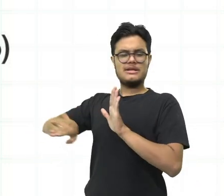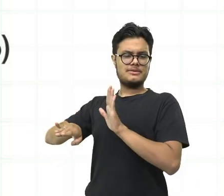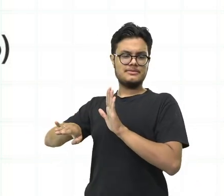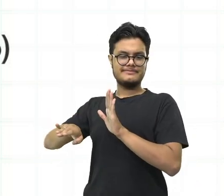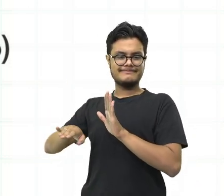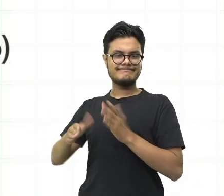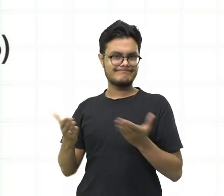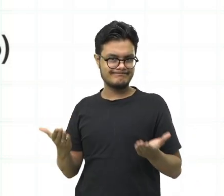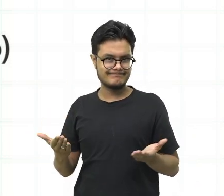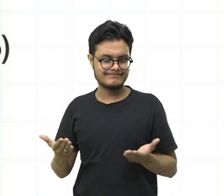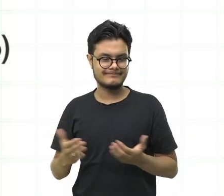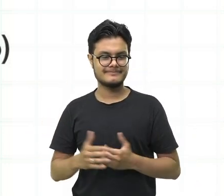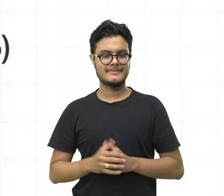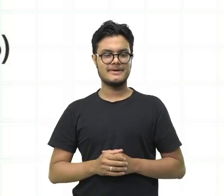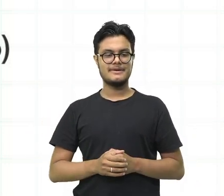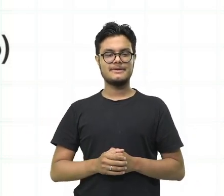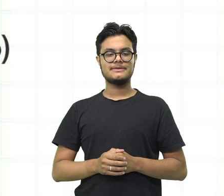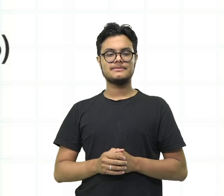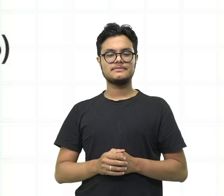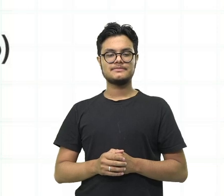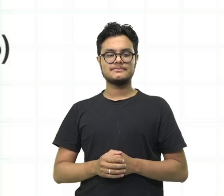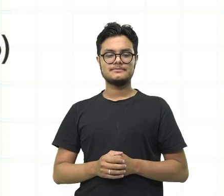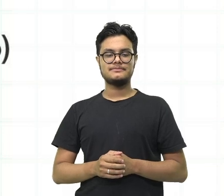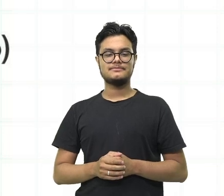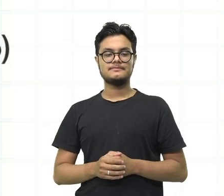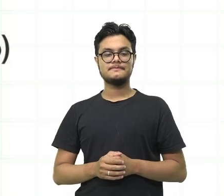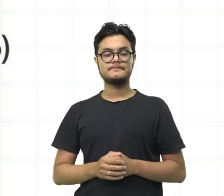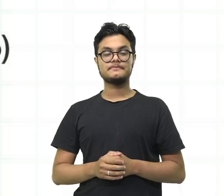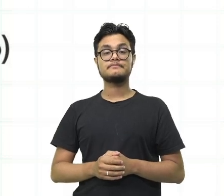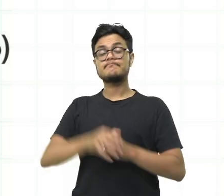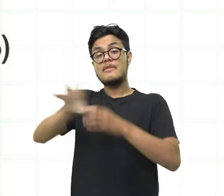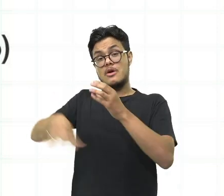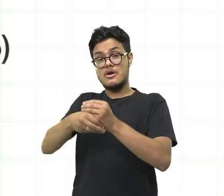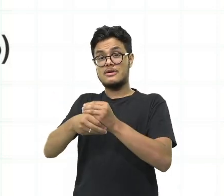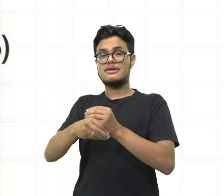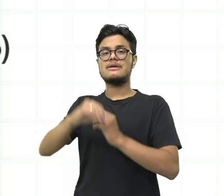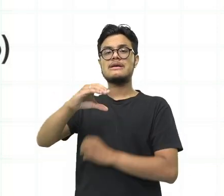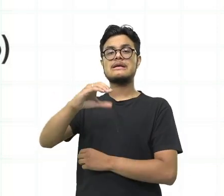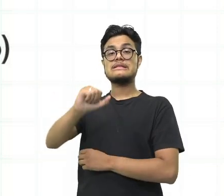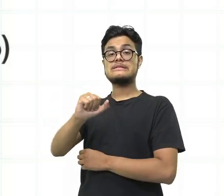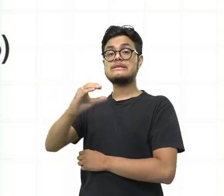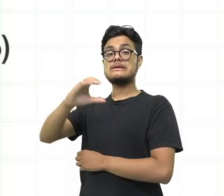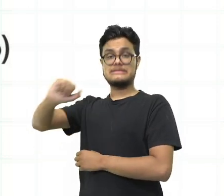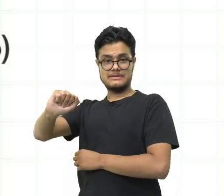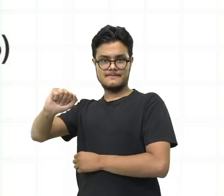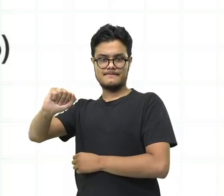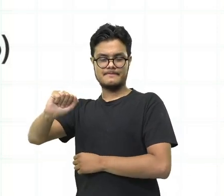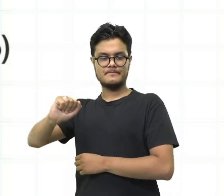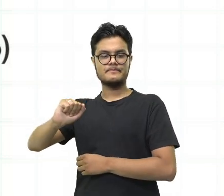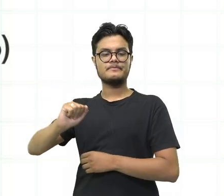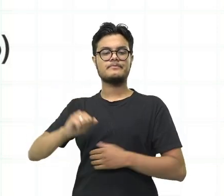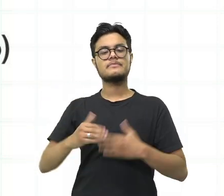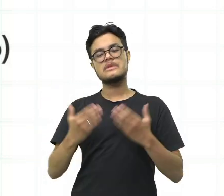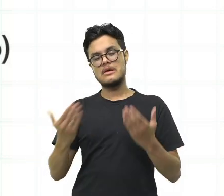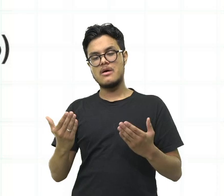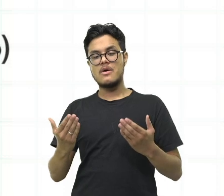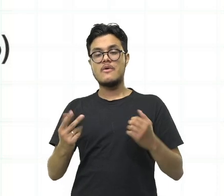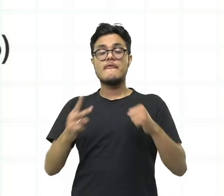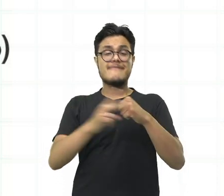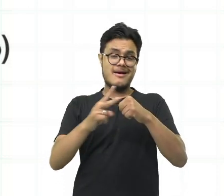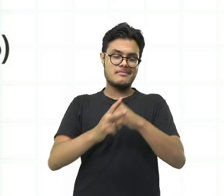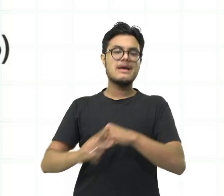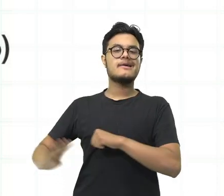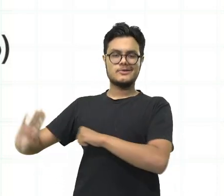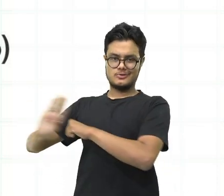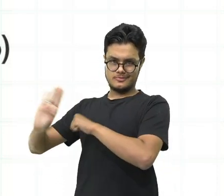que indica que o verbo está no infinitivo, e se tornou o quê? Dança. A partir do momento que se tornou dança, ele é o quê?